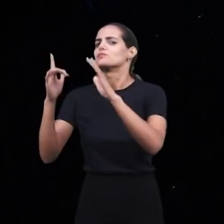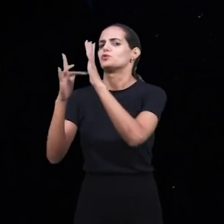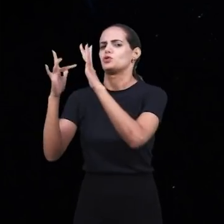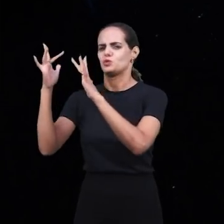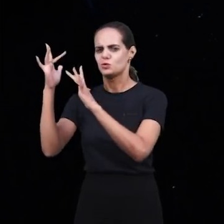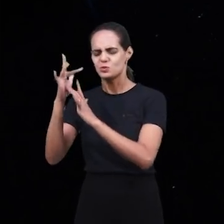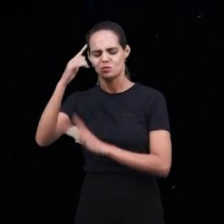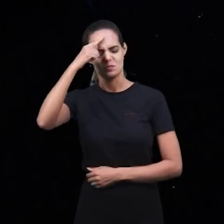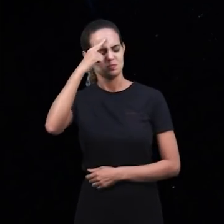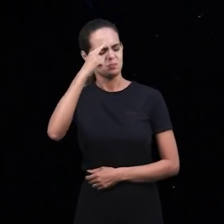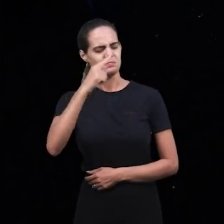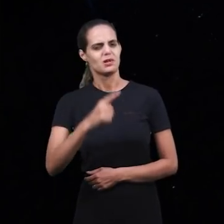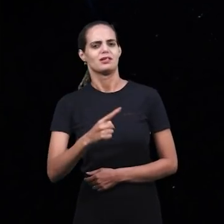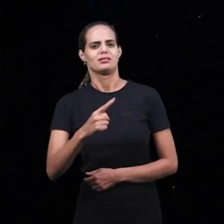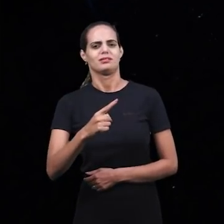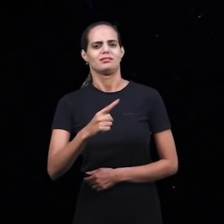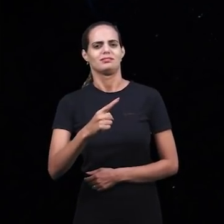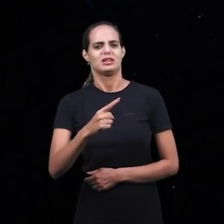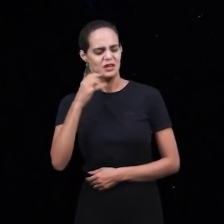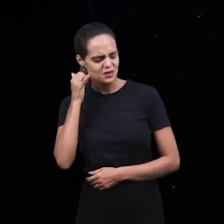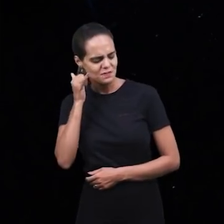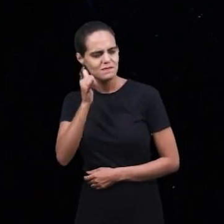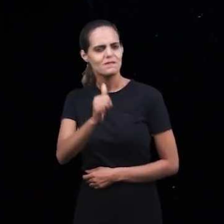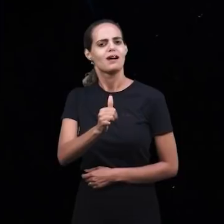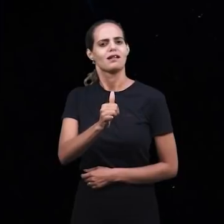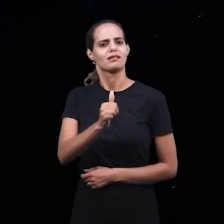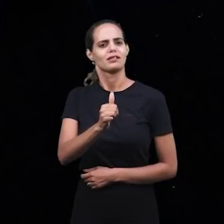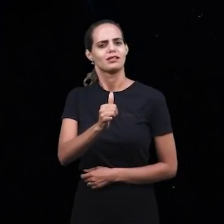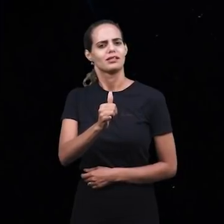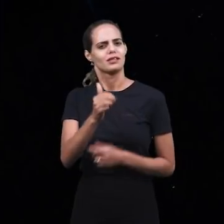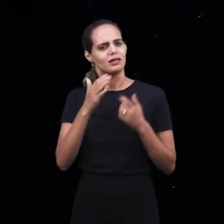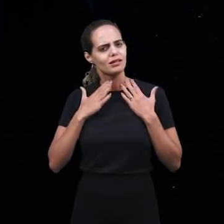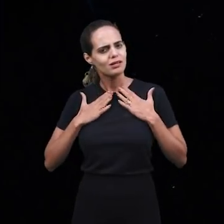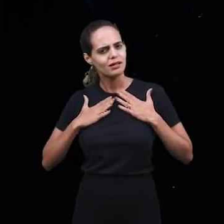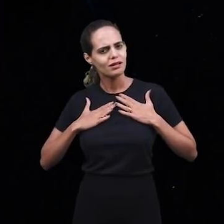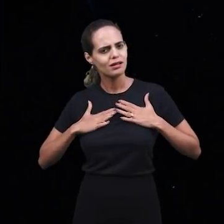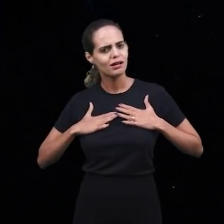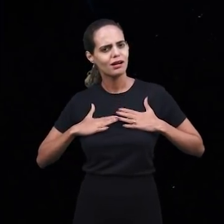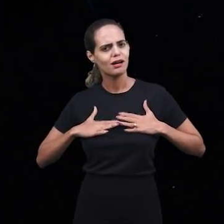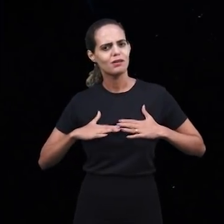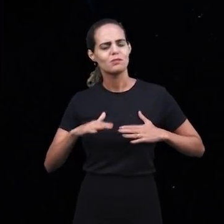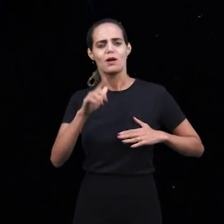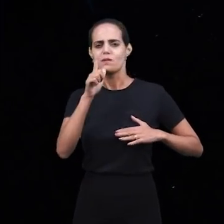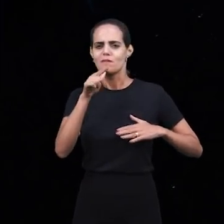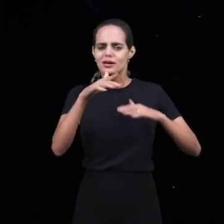naufragar, que leva o mestre do céu e mar.